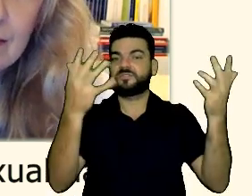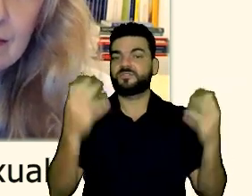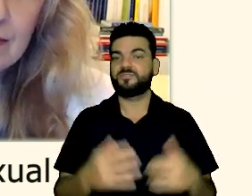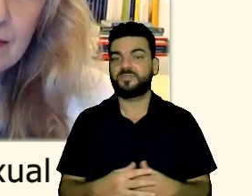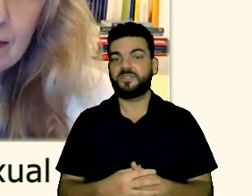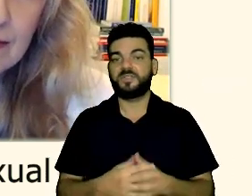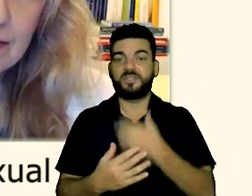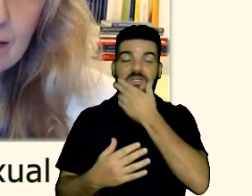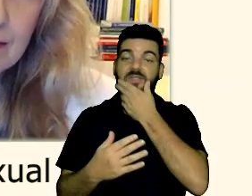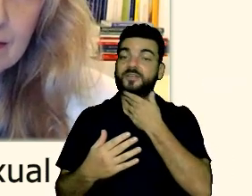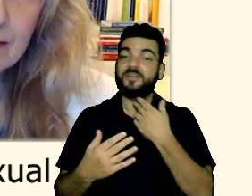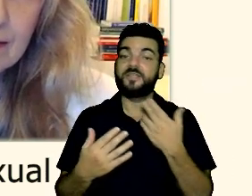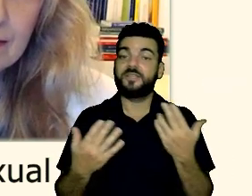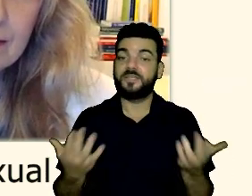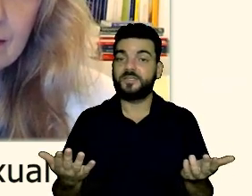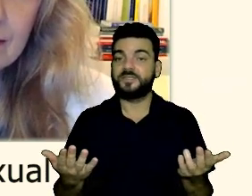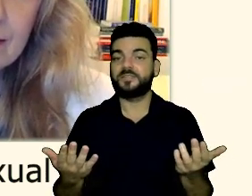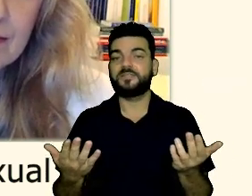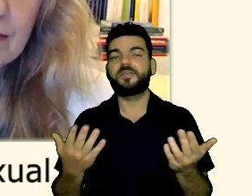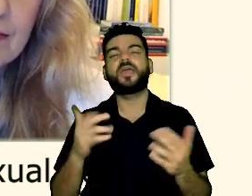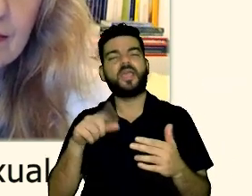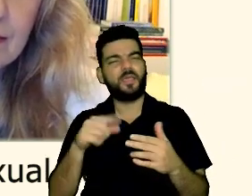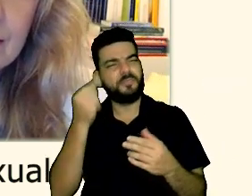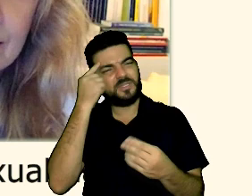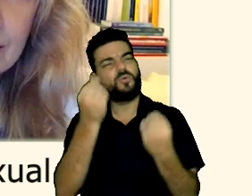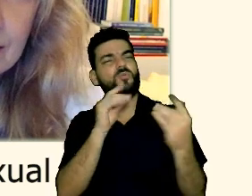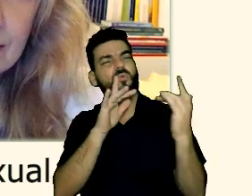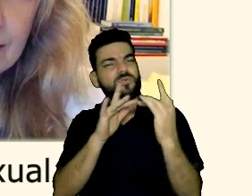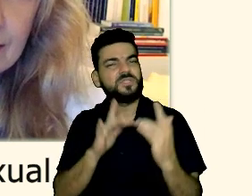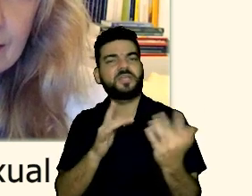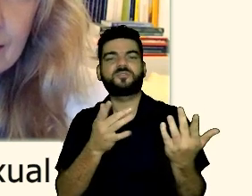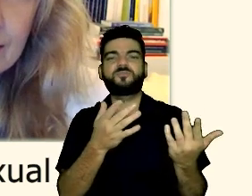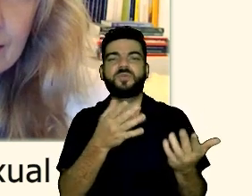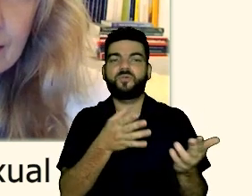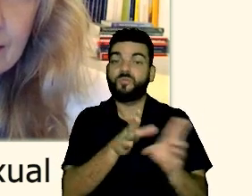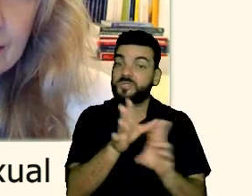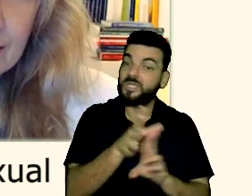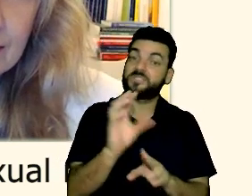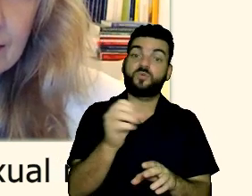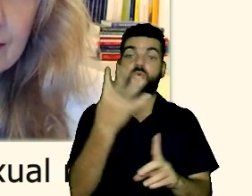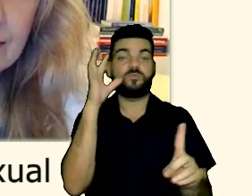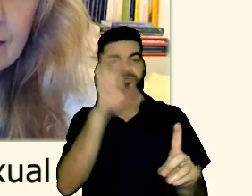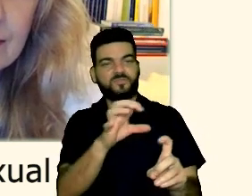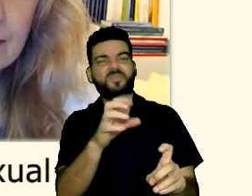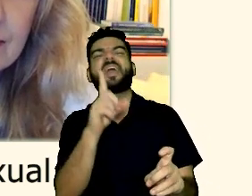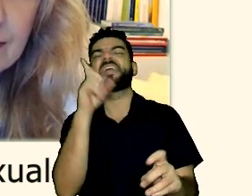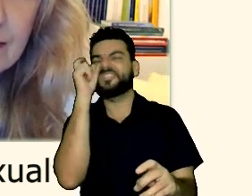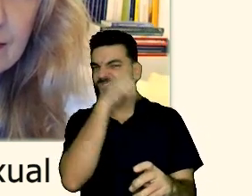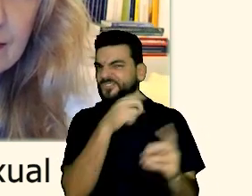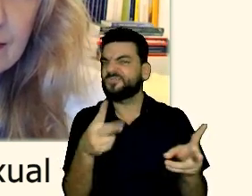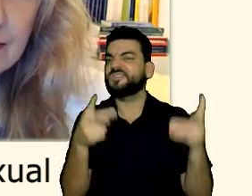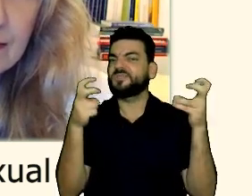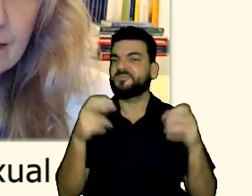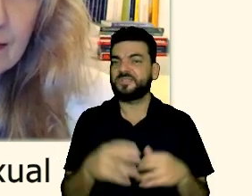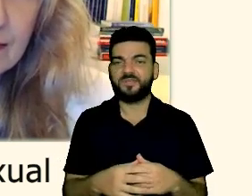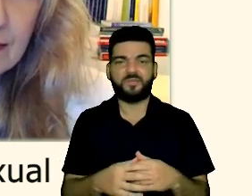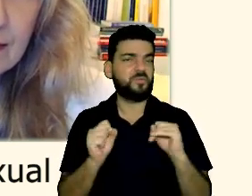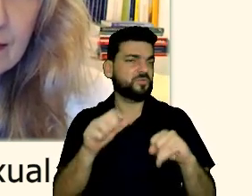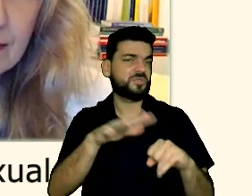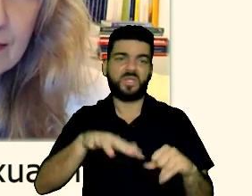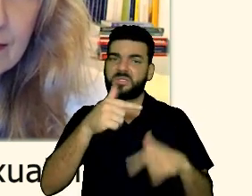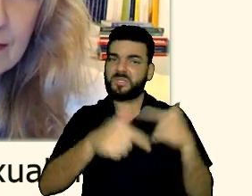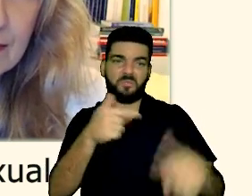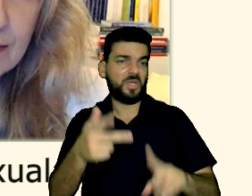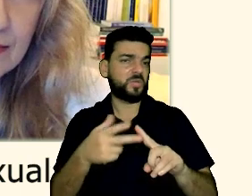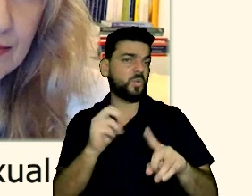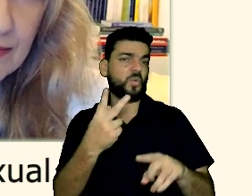mas ele não conseguiu transmitir essa informação para a sua equipe, e aí a gente fica com uma falha de comunicação muito